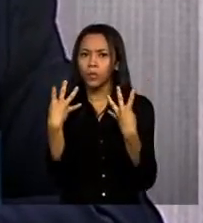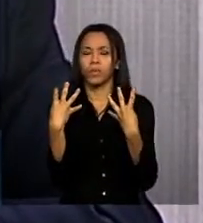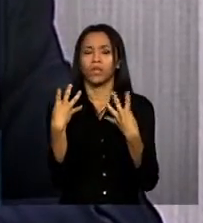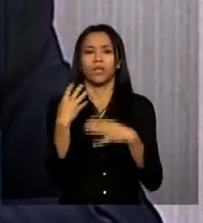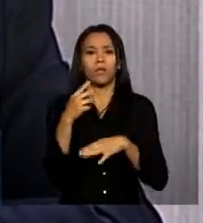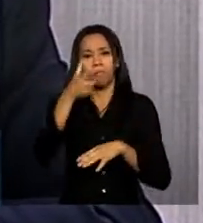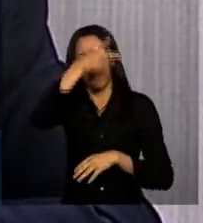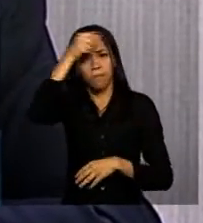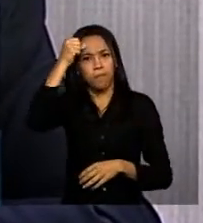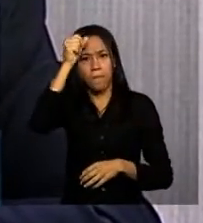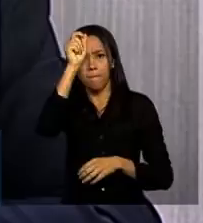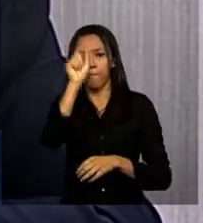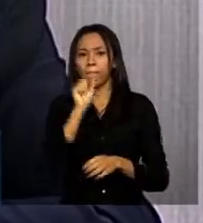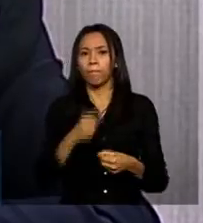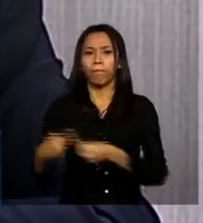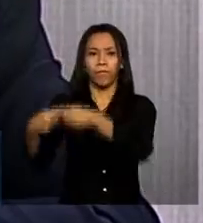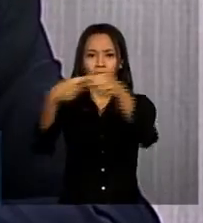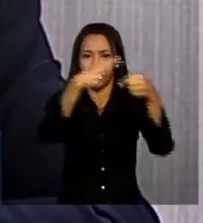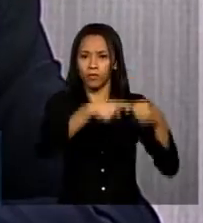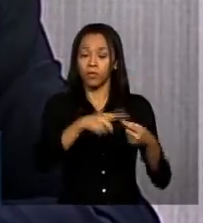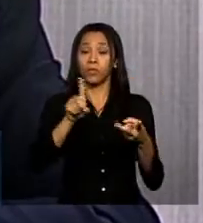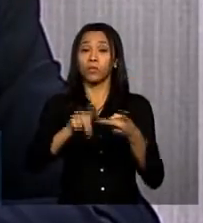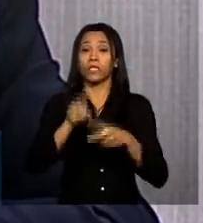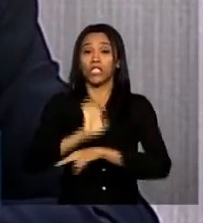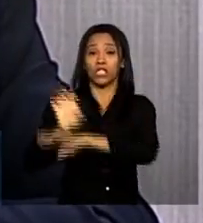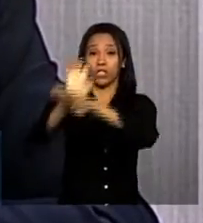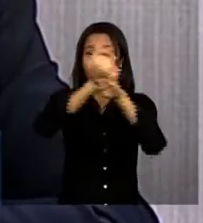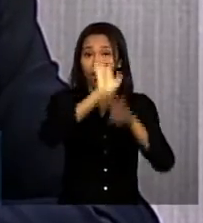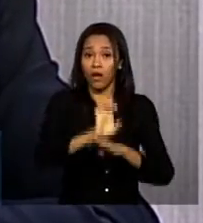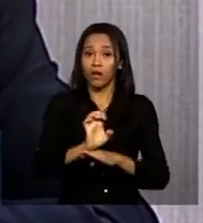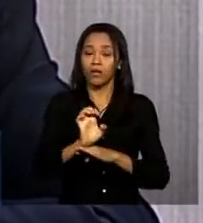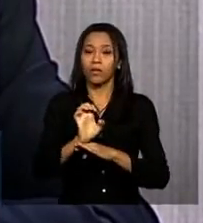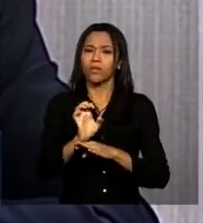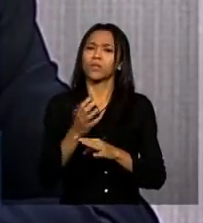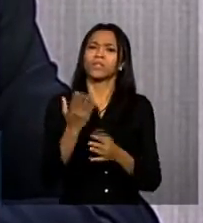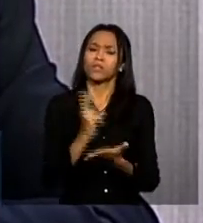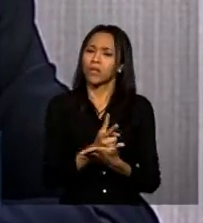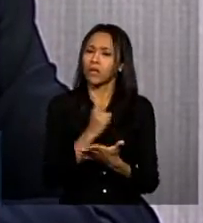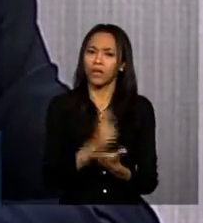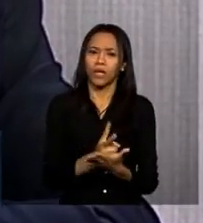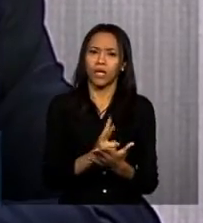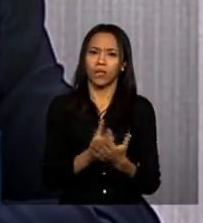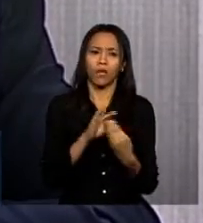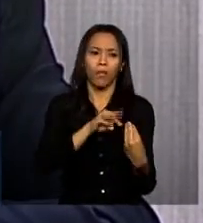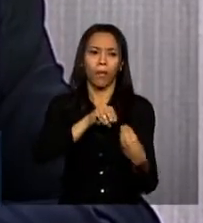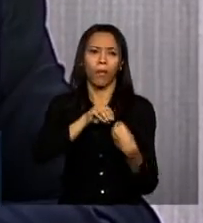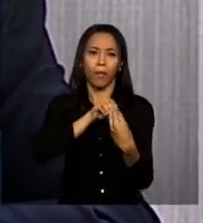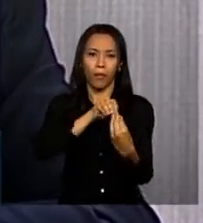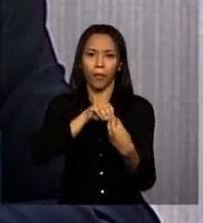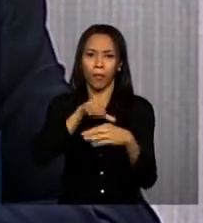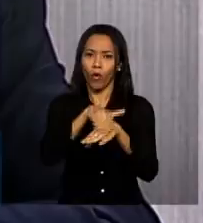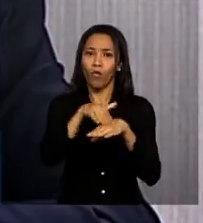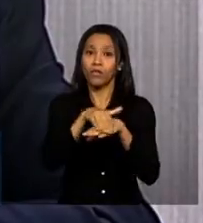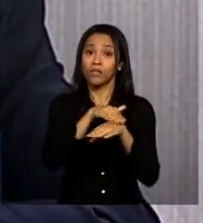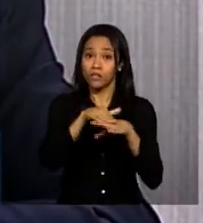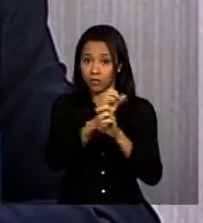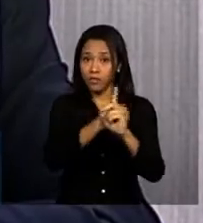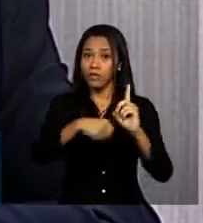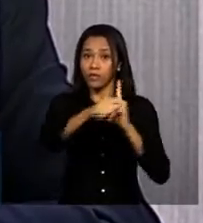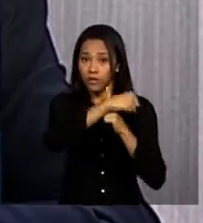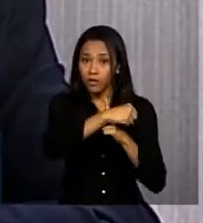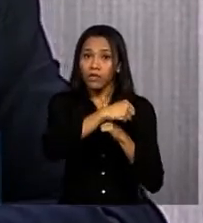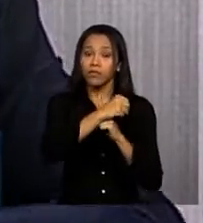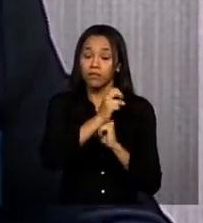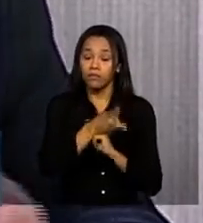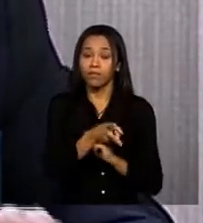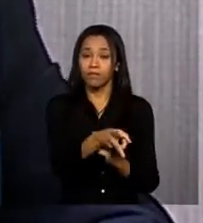prefeituras, ampliando o nosso diálogo com a sociedade e renovando aquilo que nós queremos, que é esta